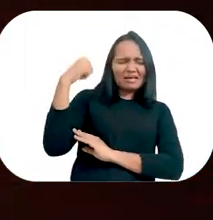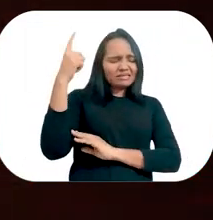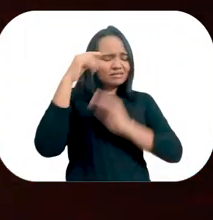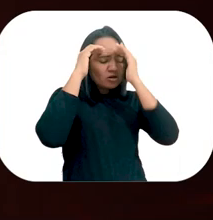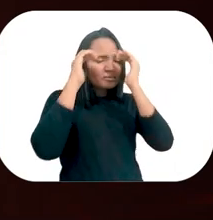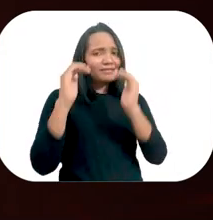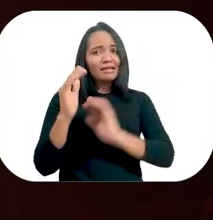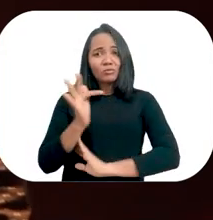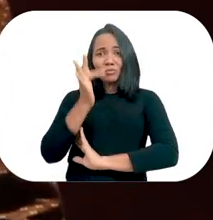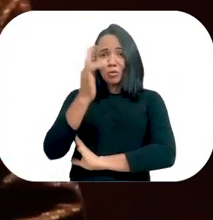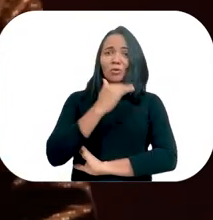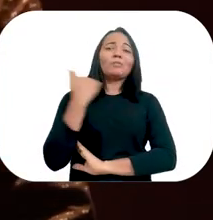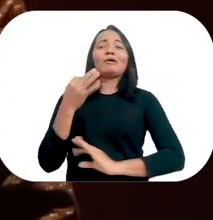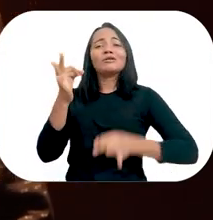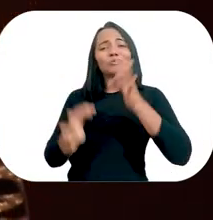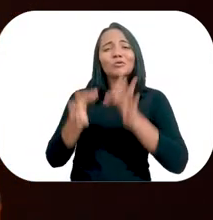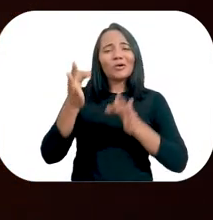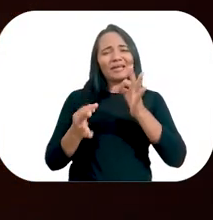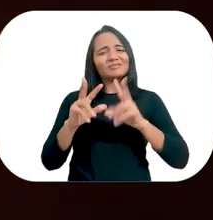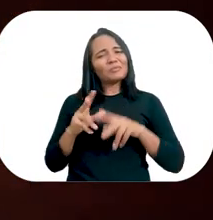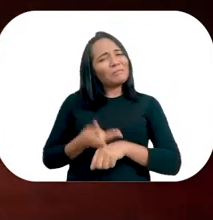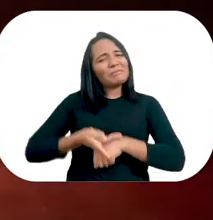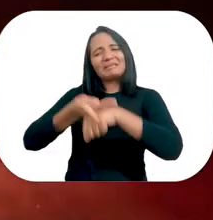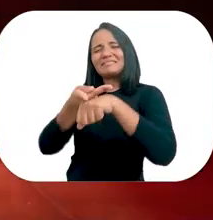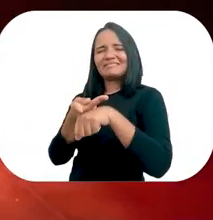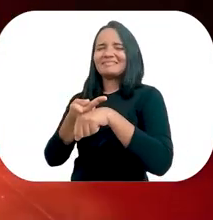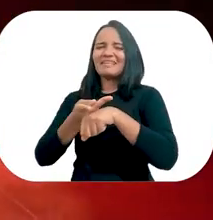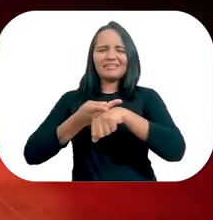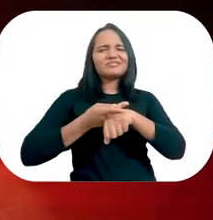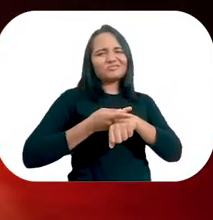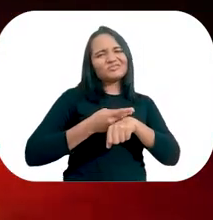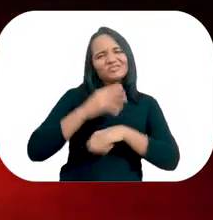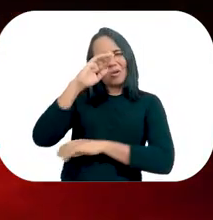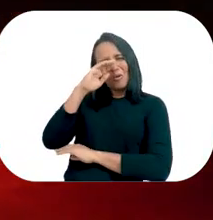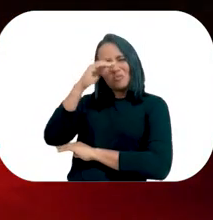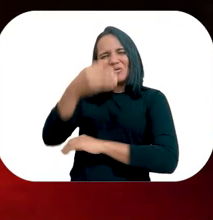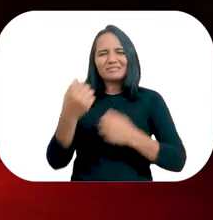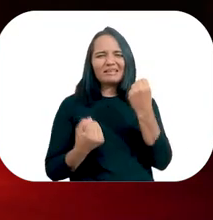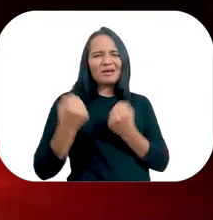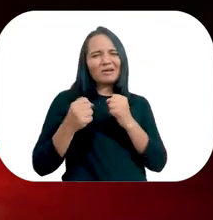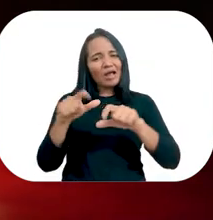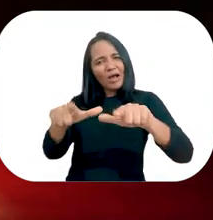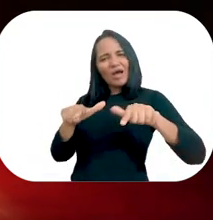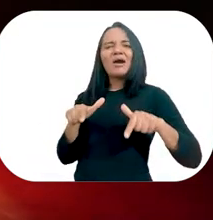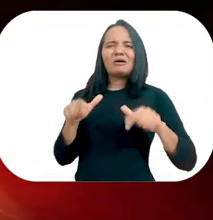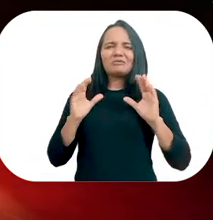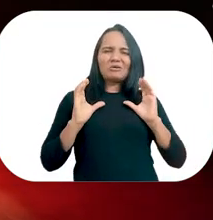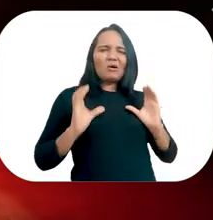ganhar o fuscão no juízo final e diploma de bem comportado.